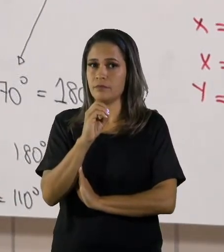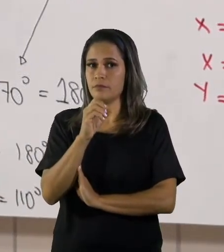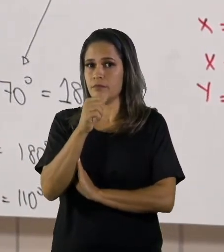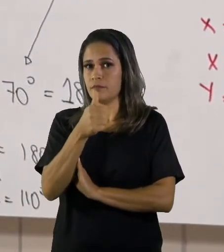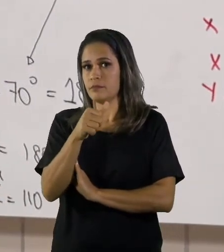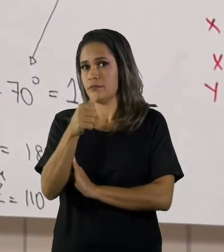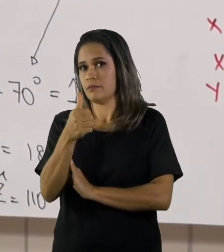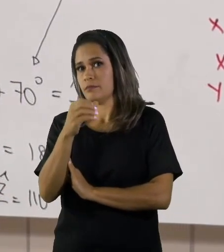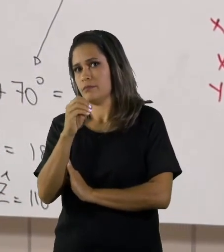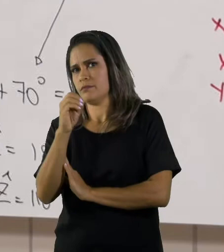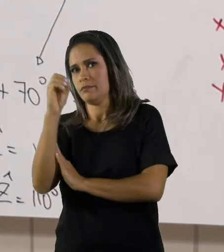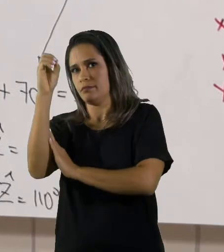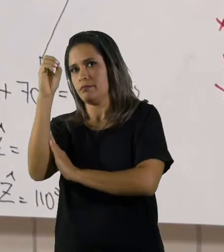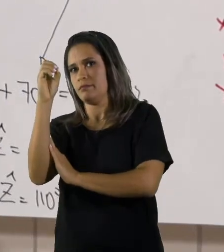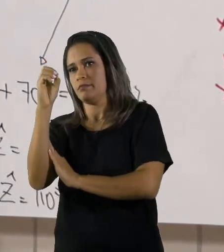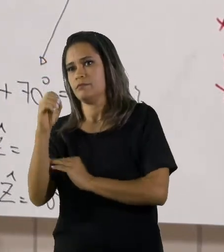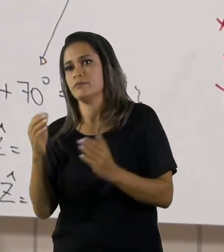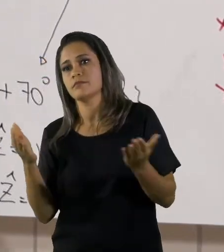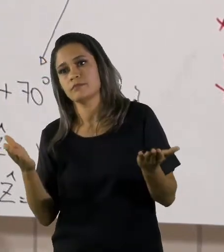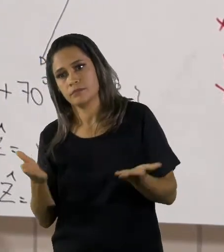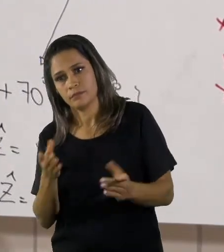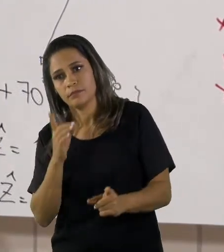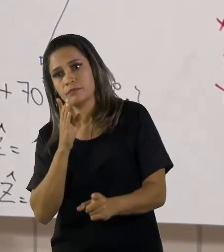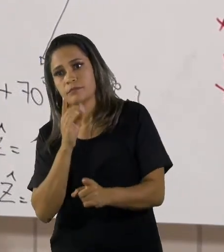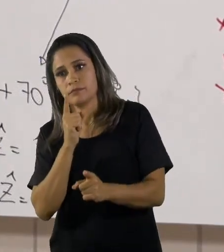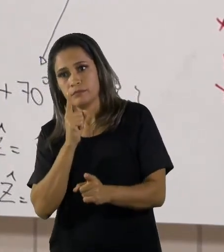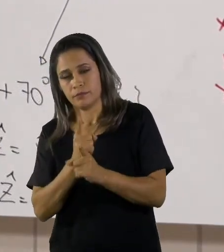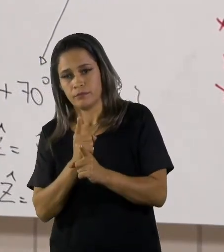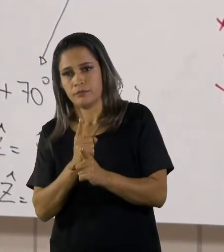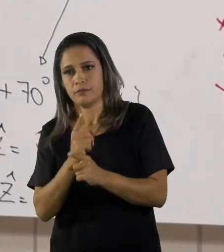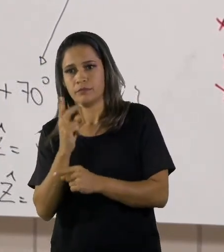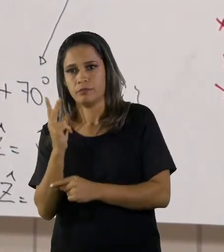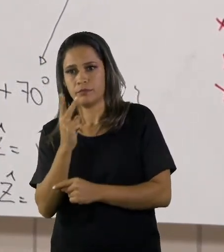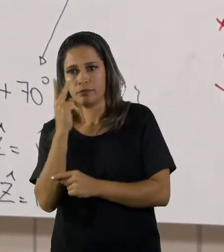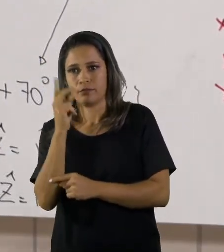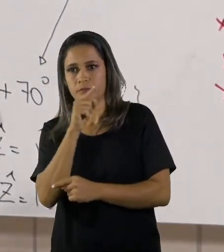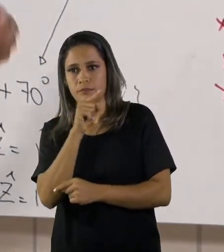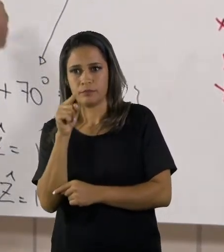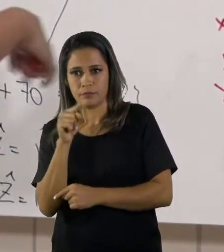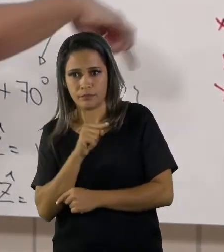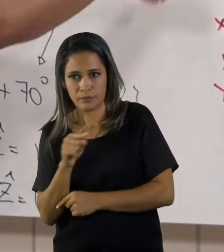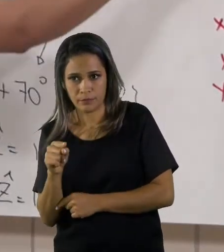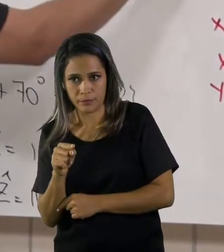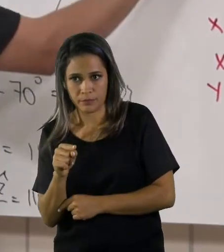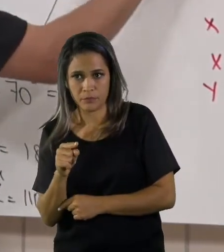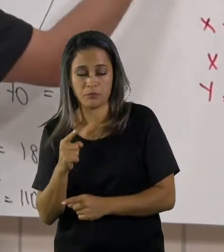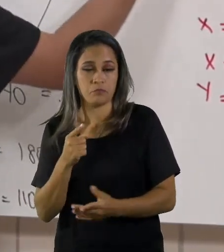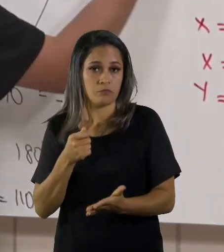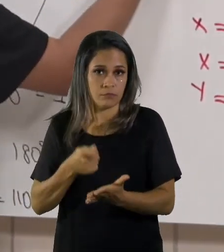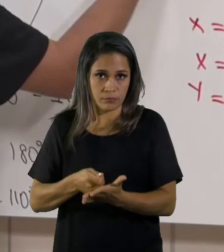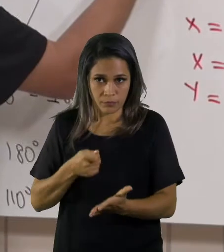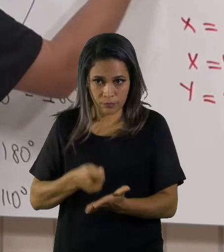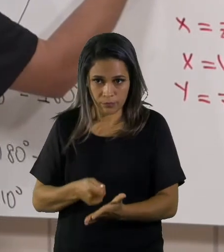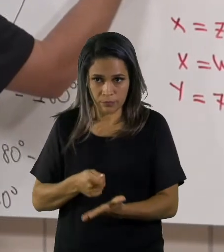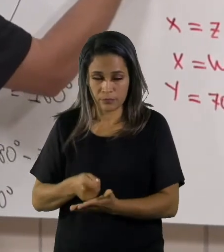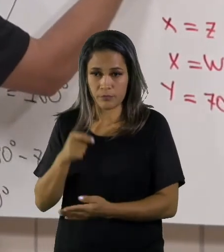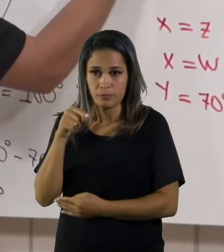110 graus. Então, nós já encontramos o valor do ângulo Z. Então, eu já posso garantir que